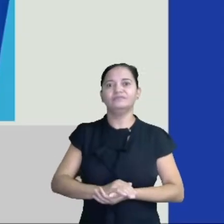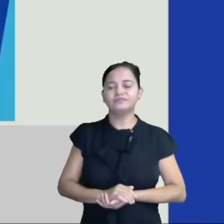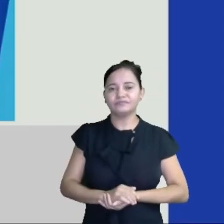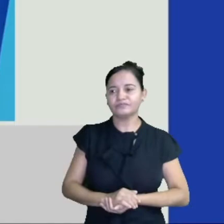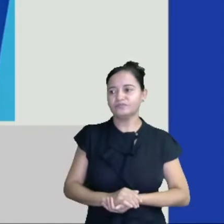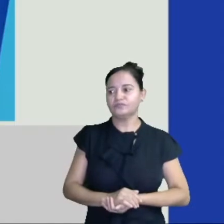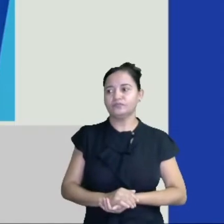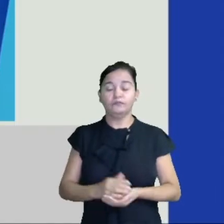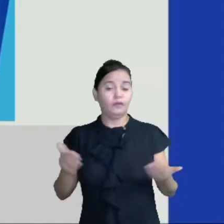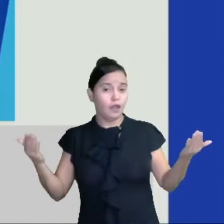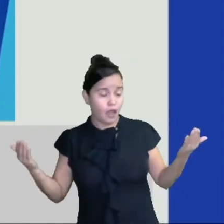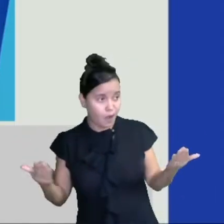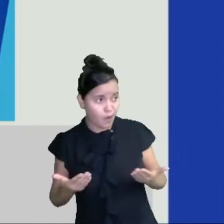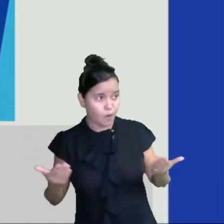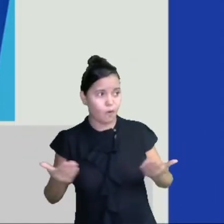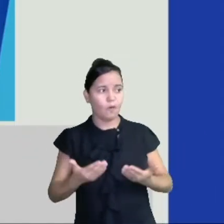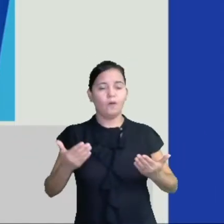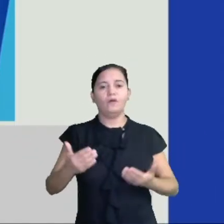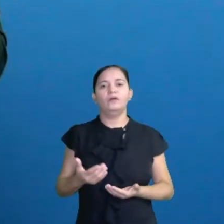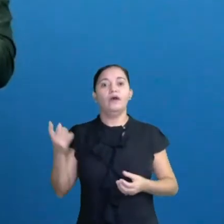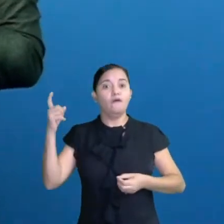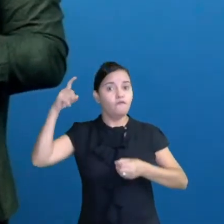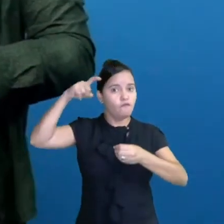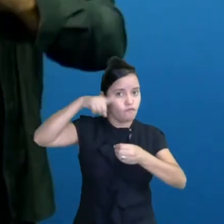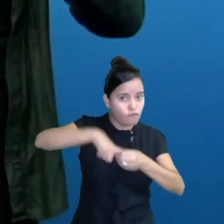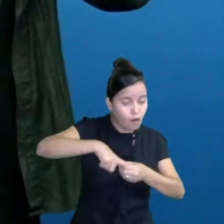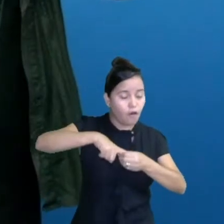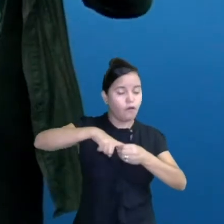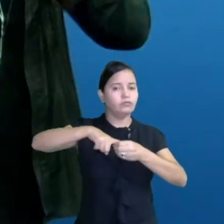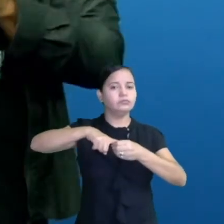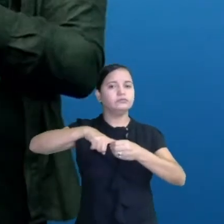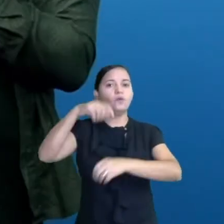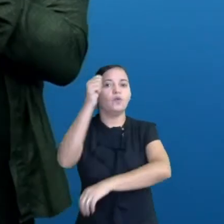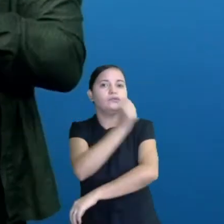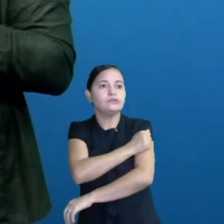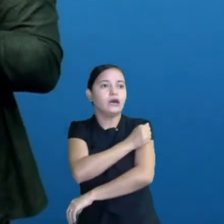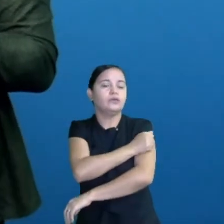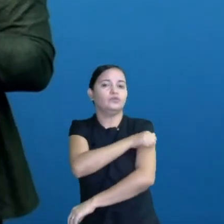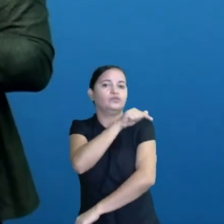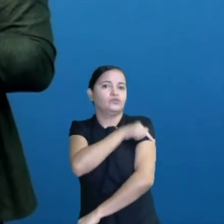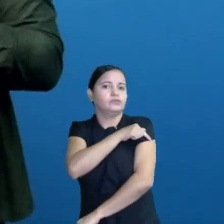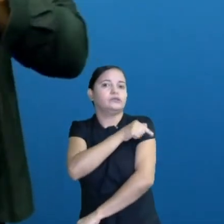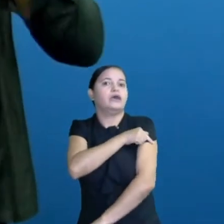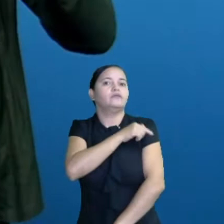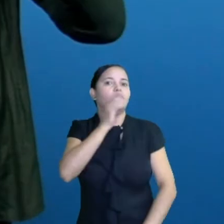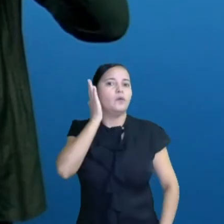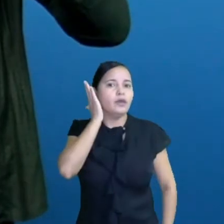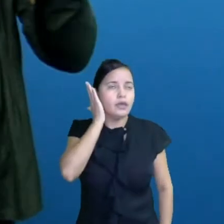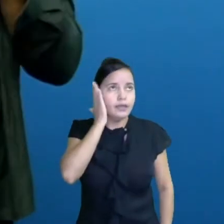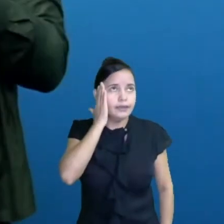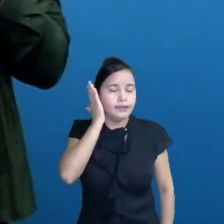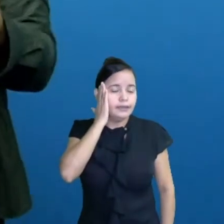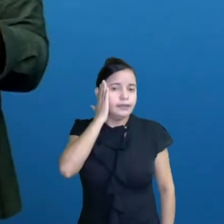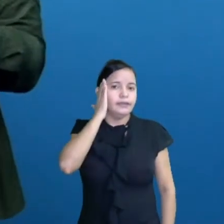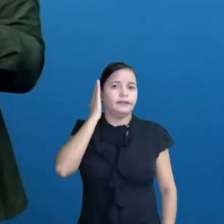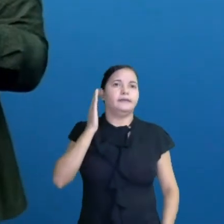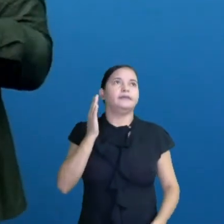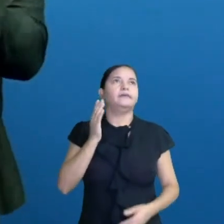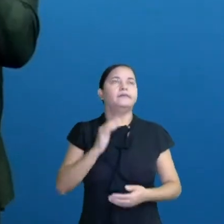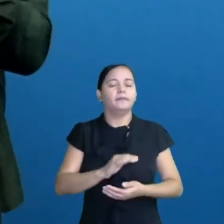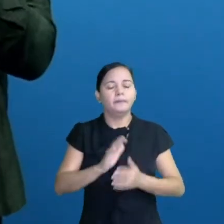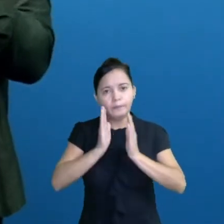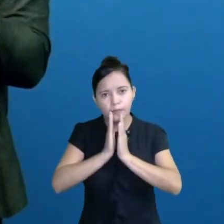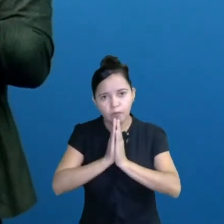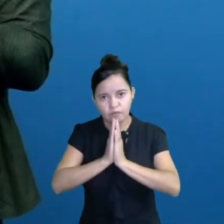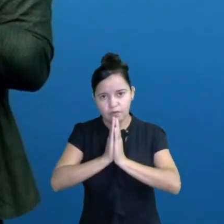momento fofo, né? Produção, volta aqui para mim, para que esses alunos do 7º ano entendam uma coisa. Eu já venho reiterando e pedindo, gente,